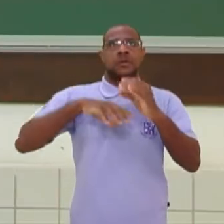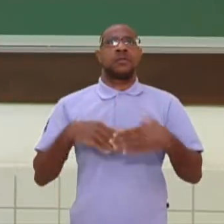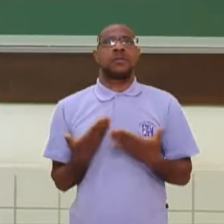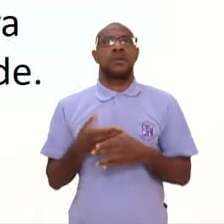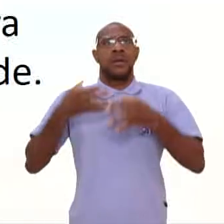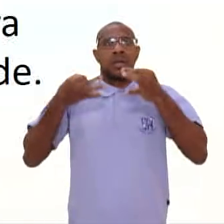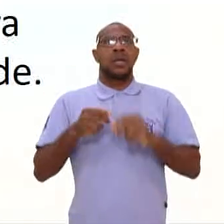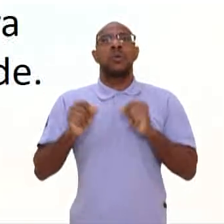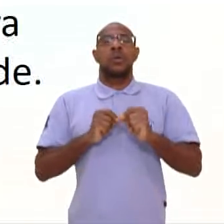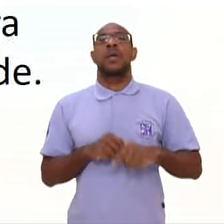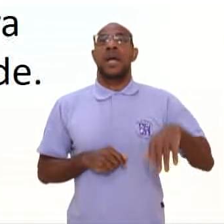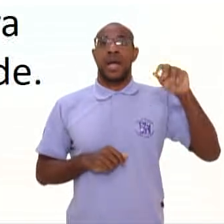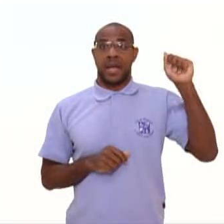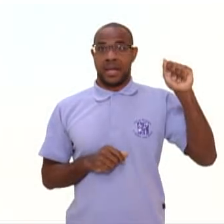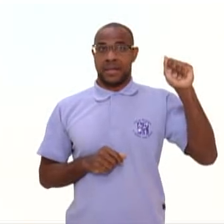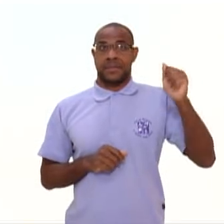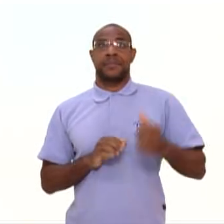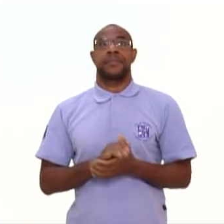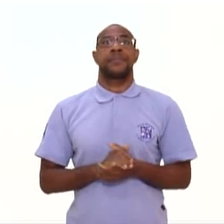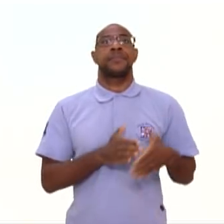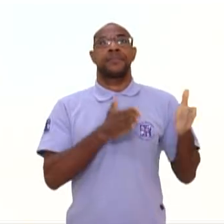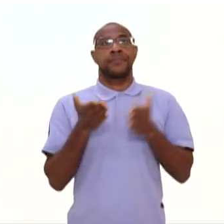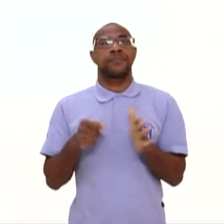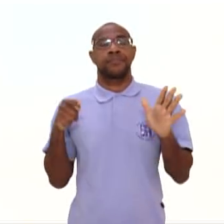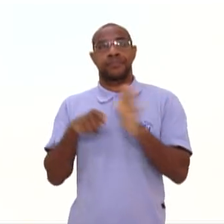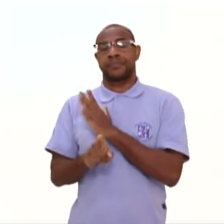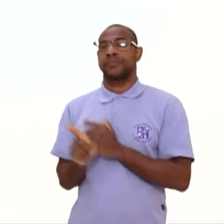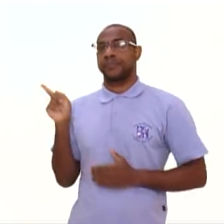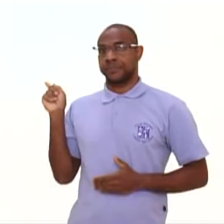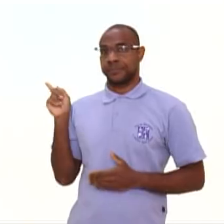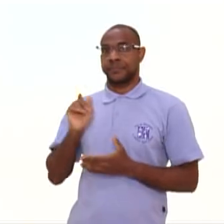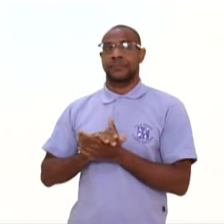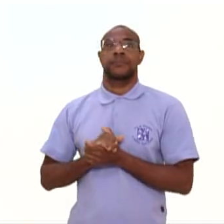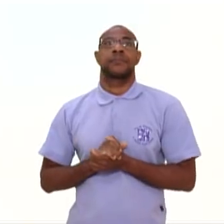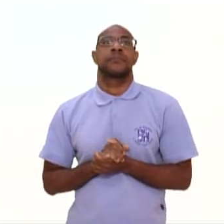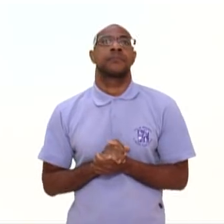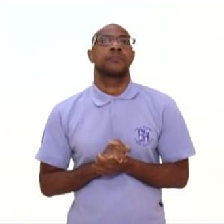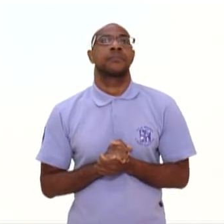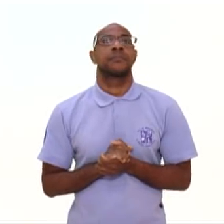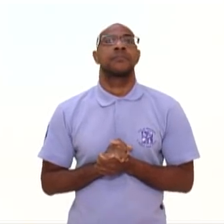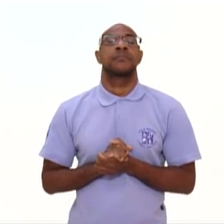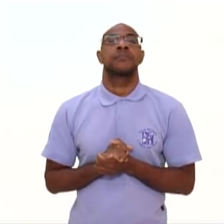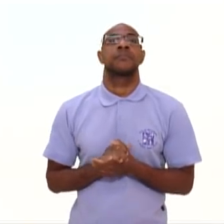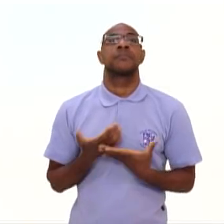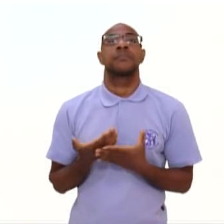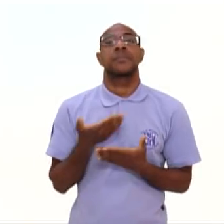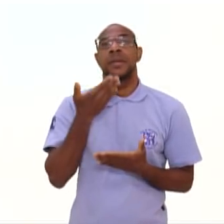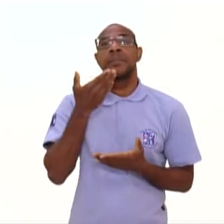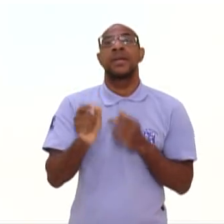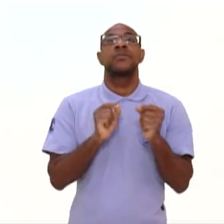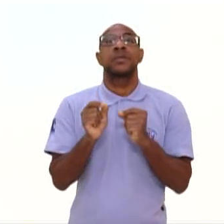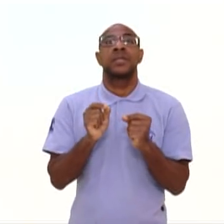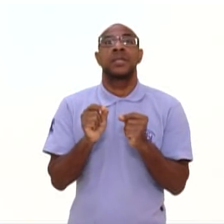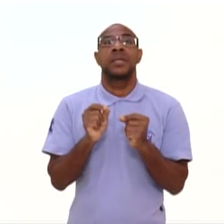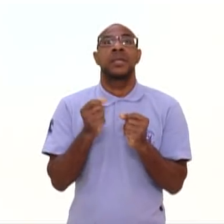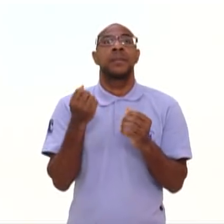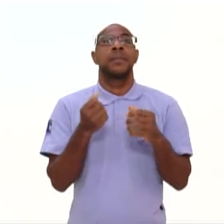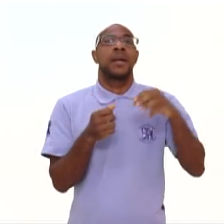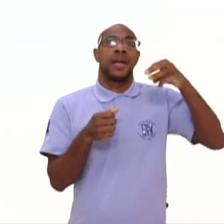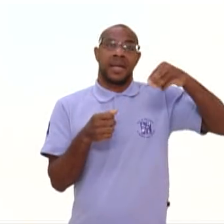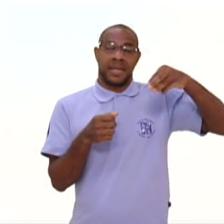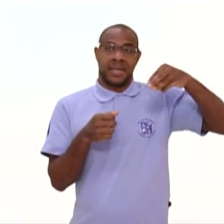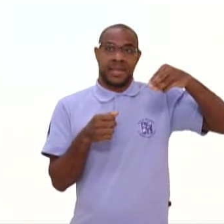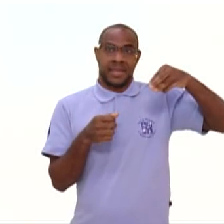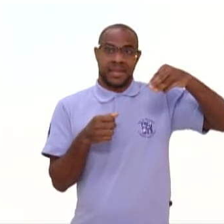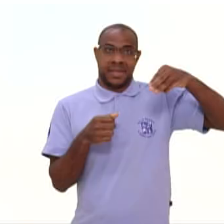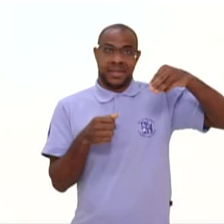é a letra A. Avançando então, olha o que temos ali na nossa próxima tela, um quiz. Ele pede para a gente marque M para as